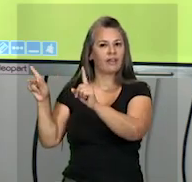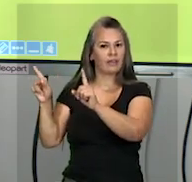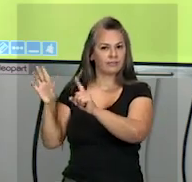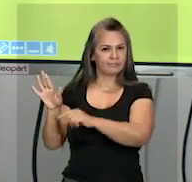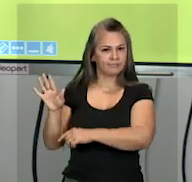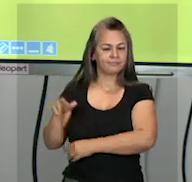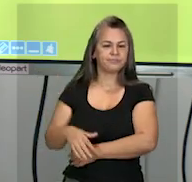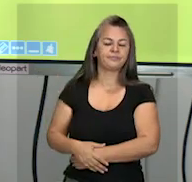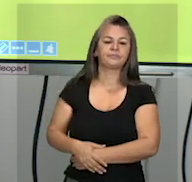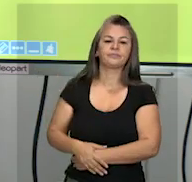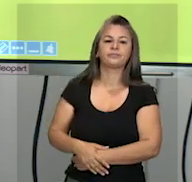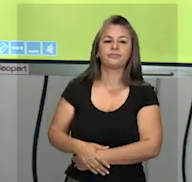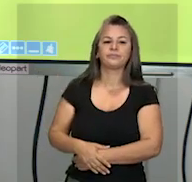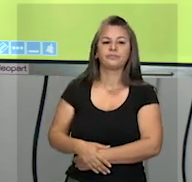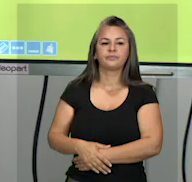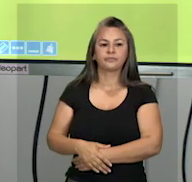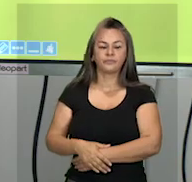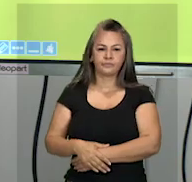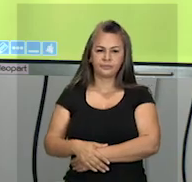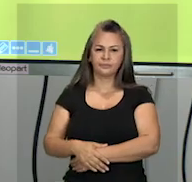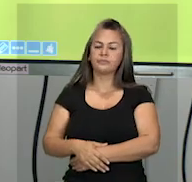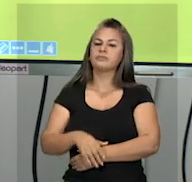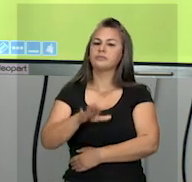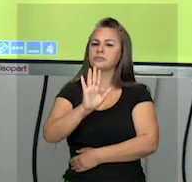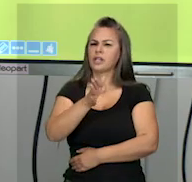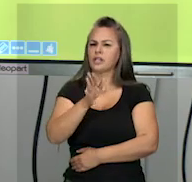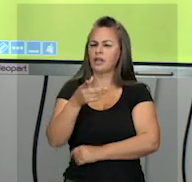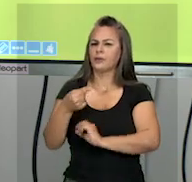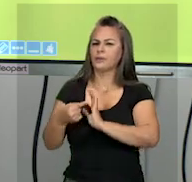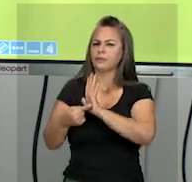a Austrália, ela vou até